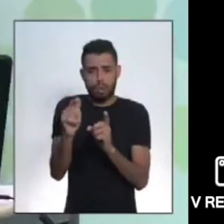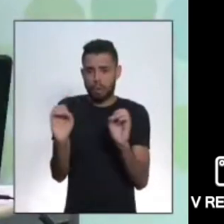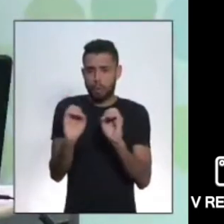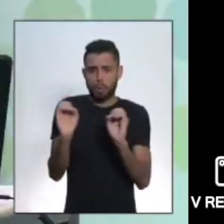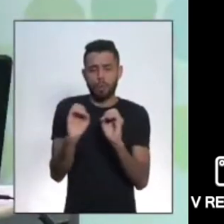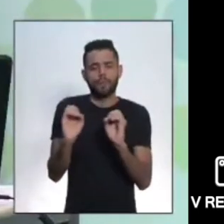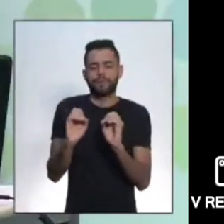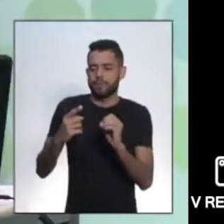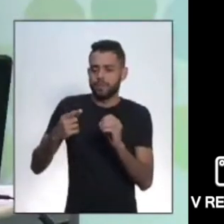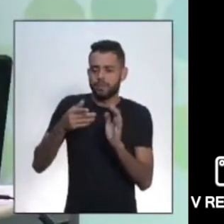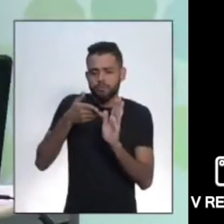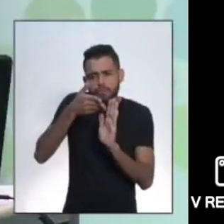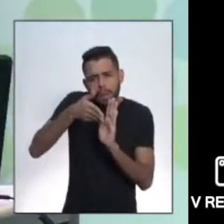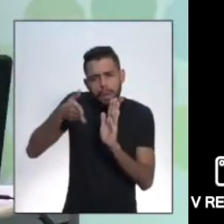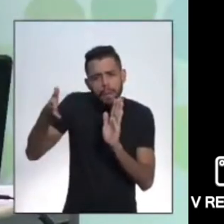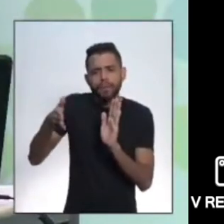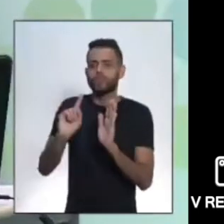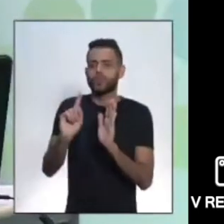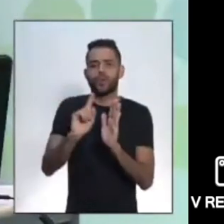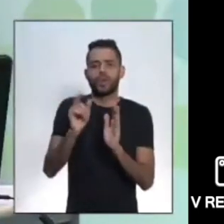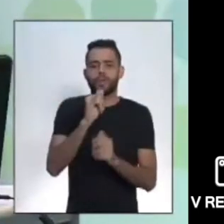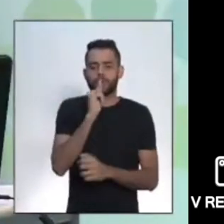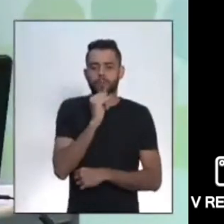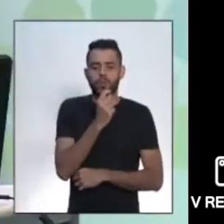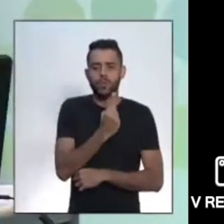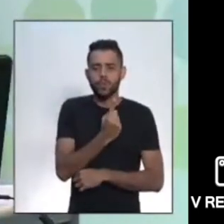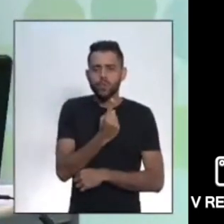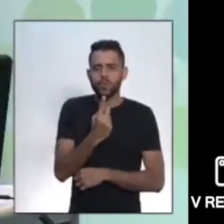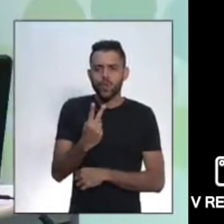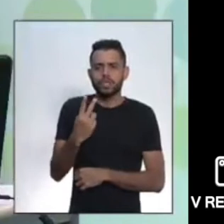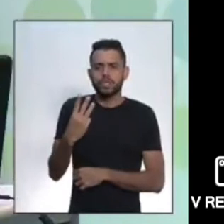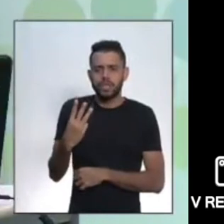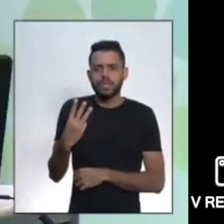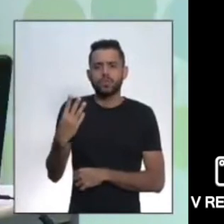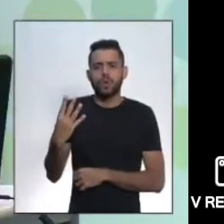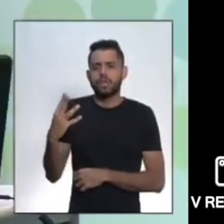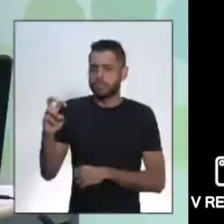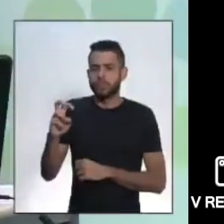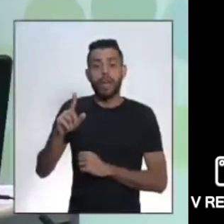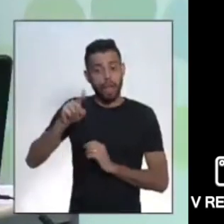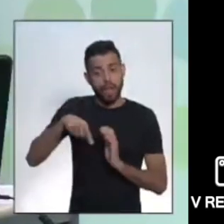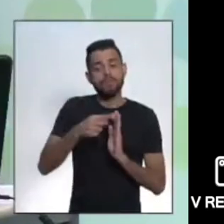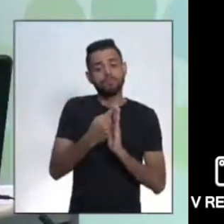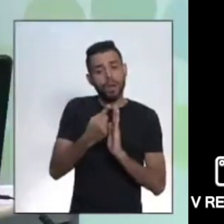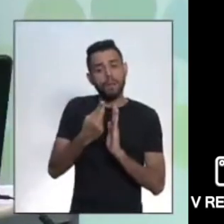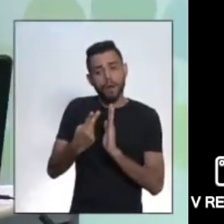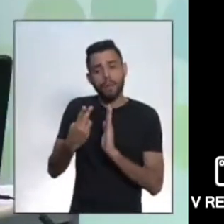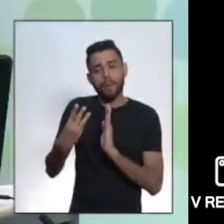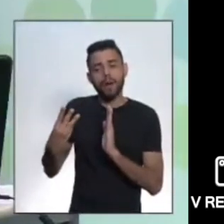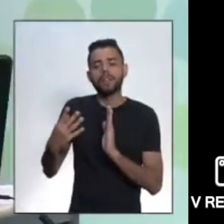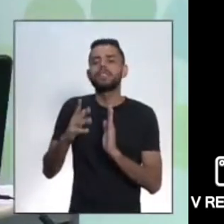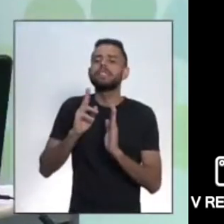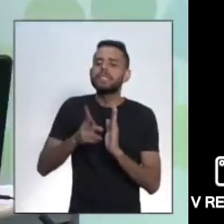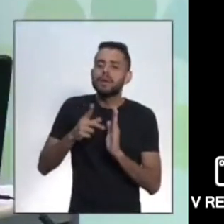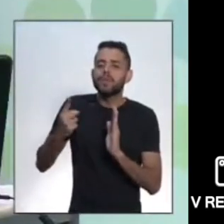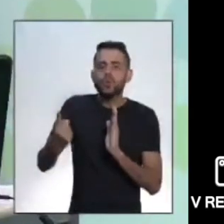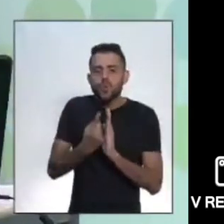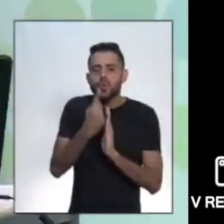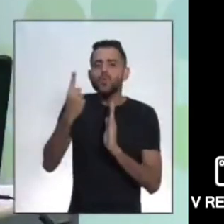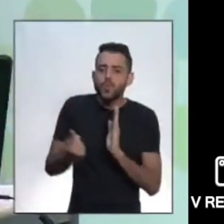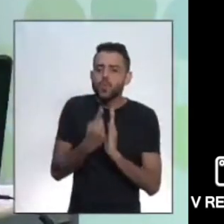é uma sequência. Então, por exemplo, 1, 2, 3, 4, 5, ela tem uma sequência. Ela se acrescenta 1 a todas essas